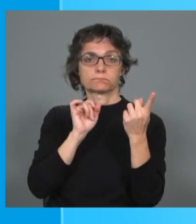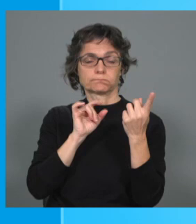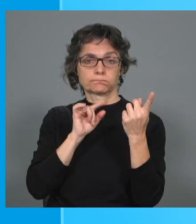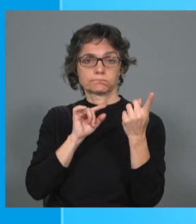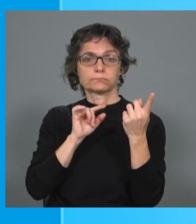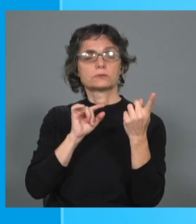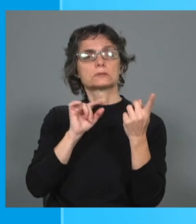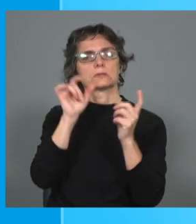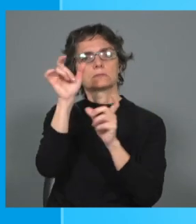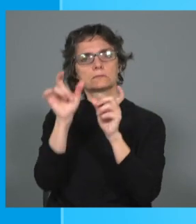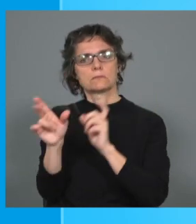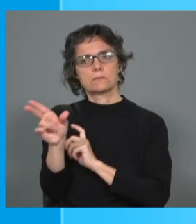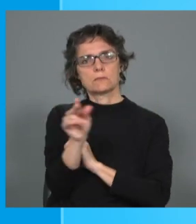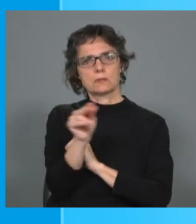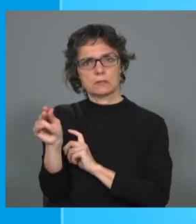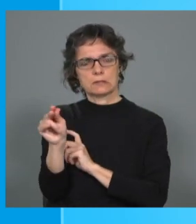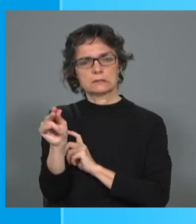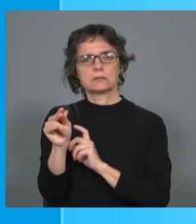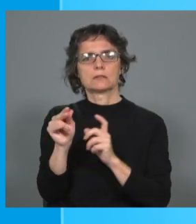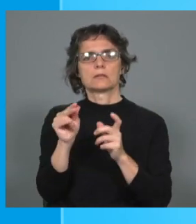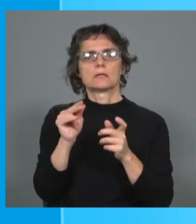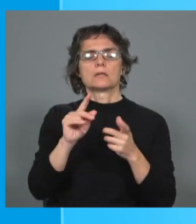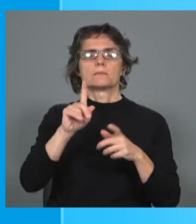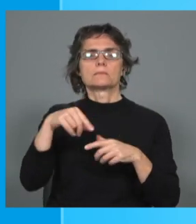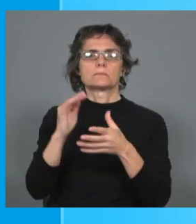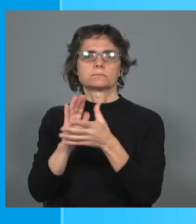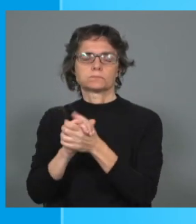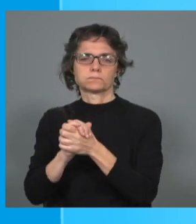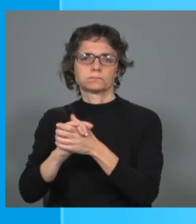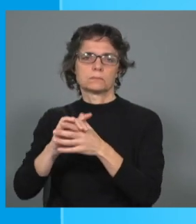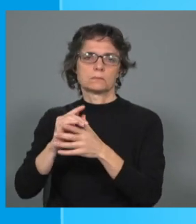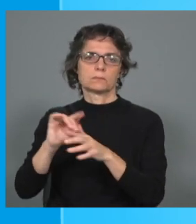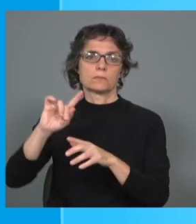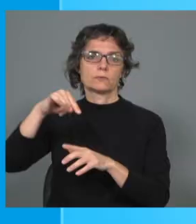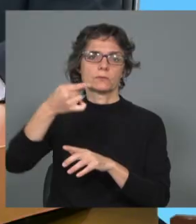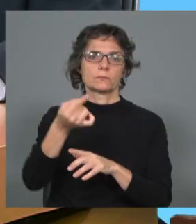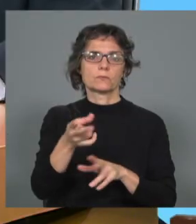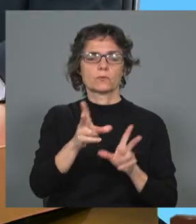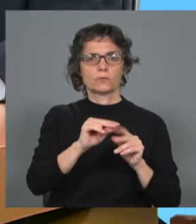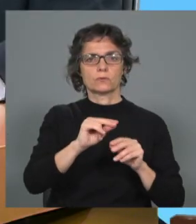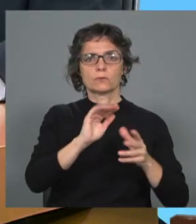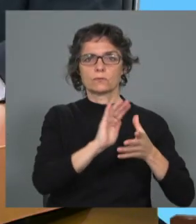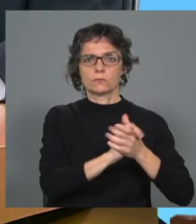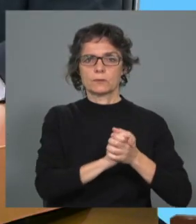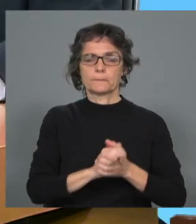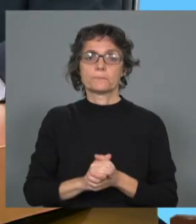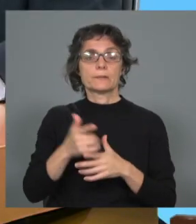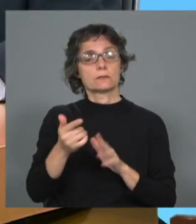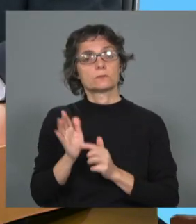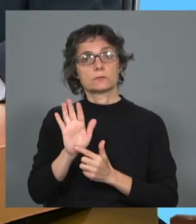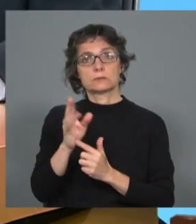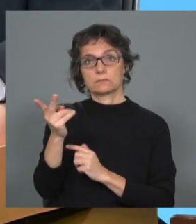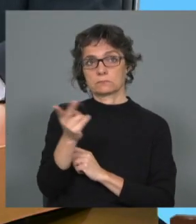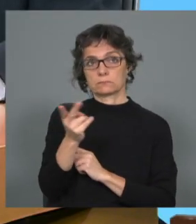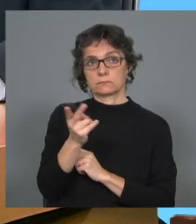por terem, entretanto, reconstituído a vida numa nova relação. É o caso da Soledade Carvalho Duarte e do